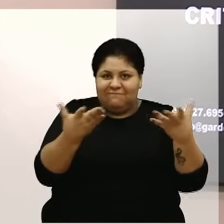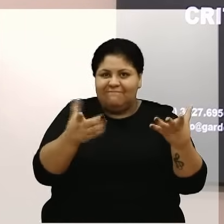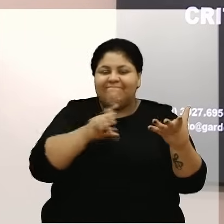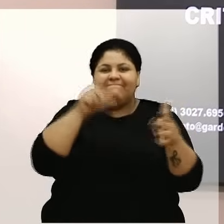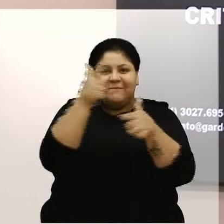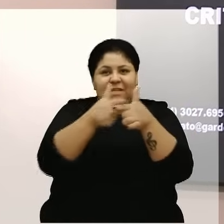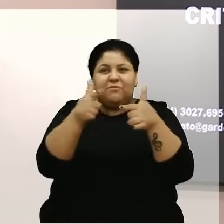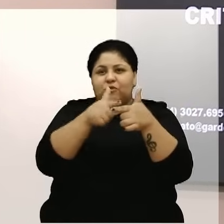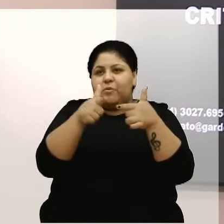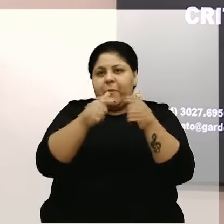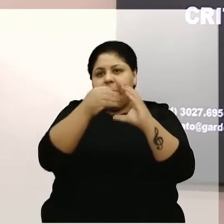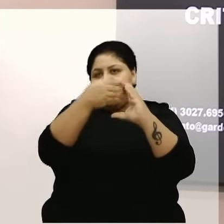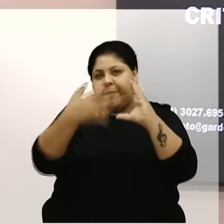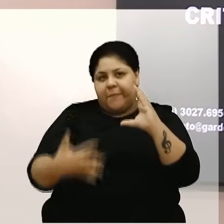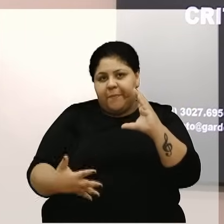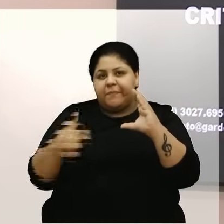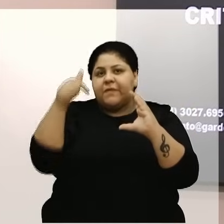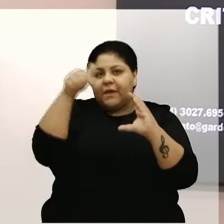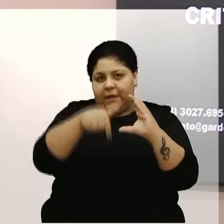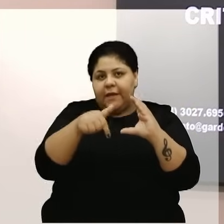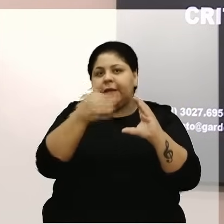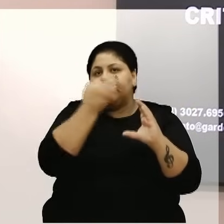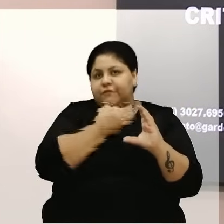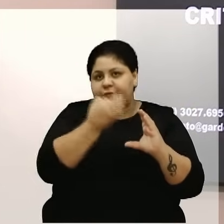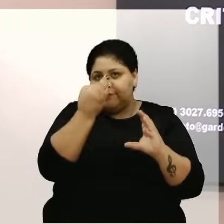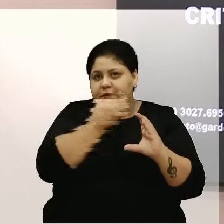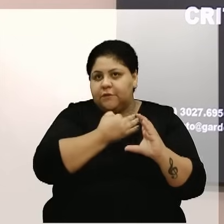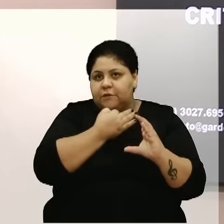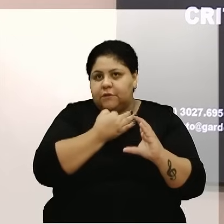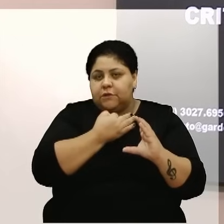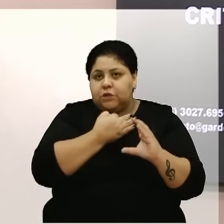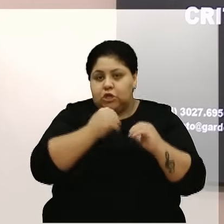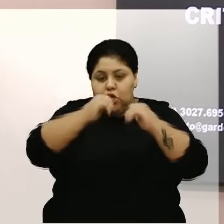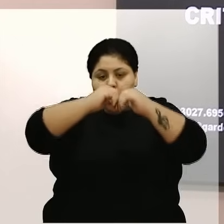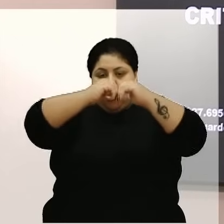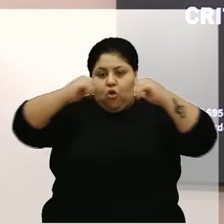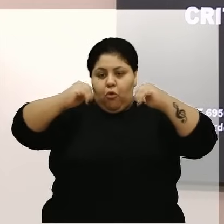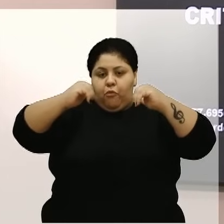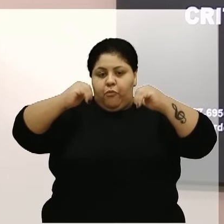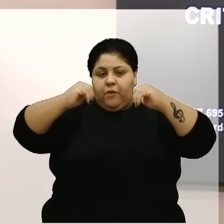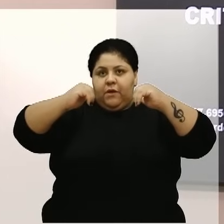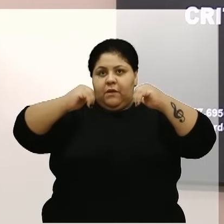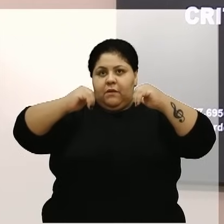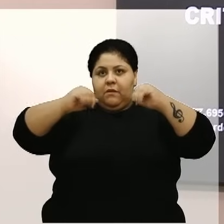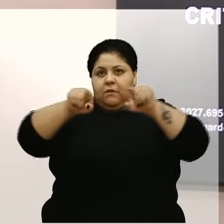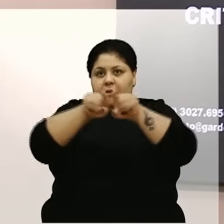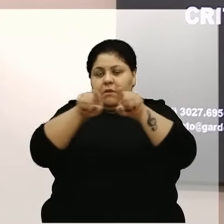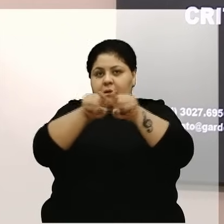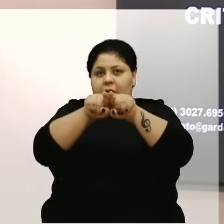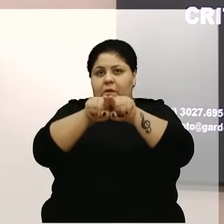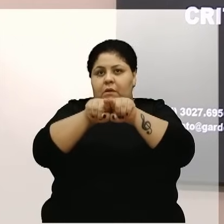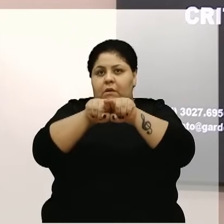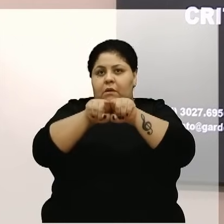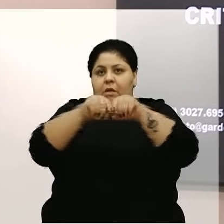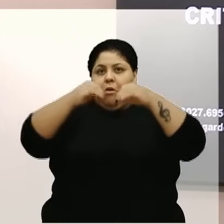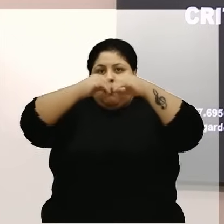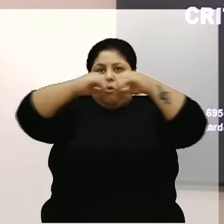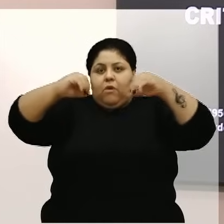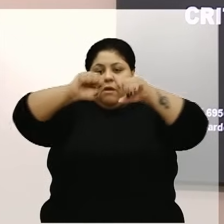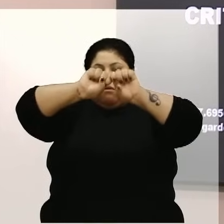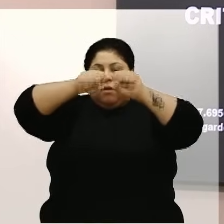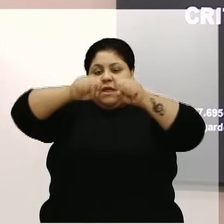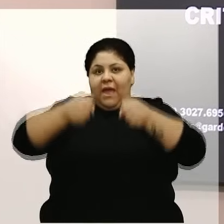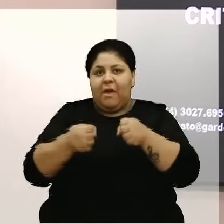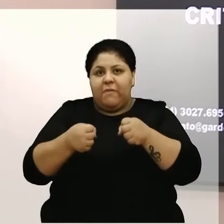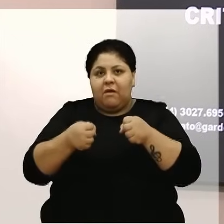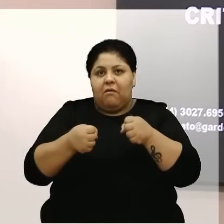nossa região, que é o rotaciamento, ou seja, rompe a parte de cima e ele arredonda. Ou seja, é uma cunha que quebra e rotaciona o